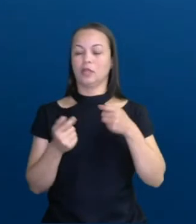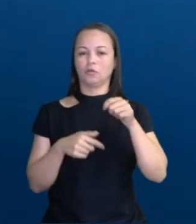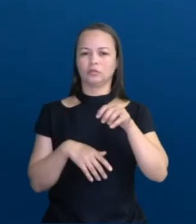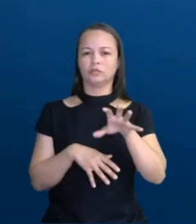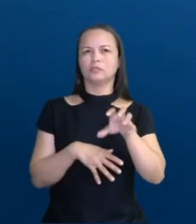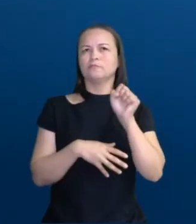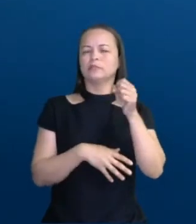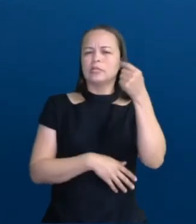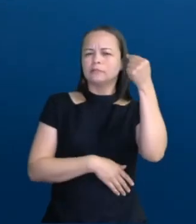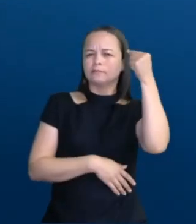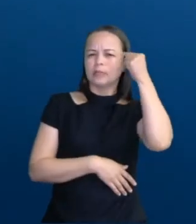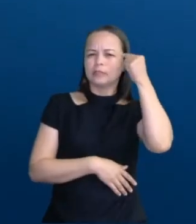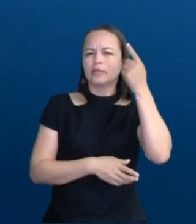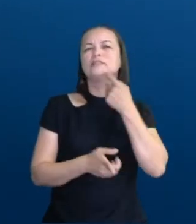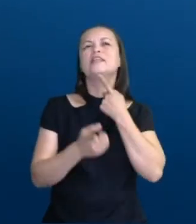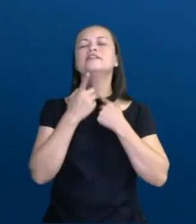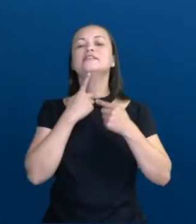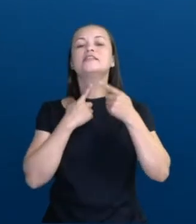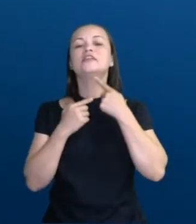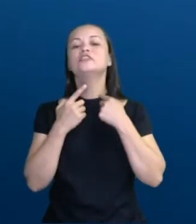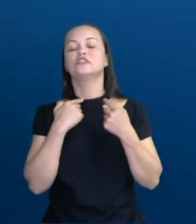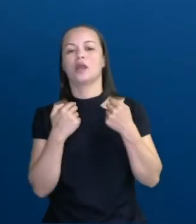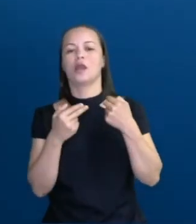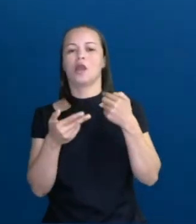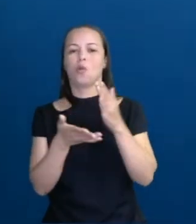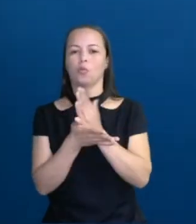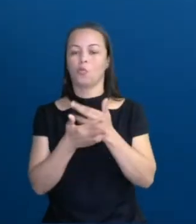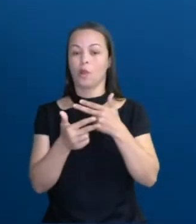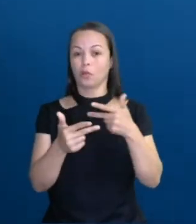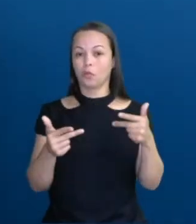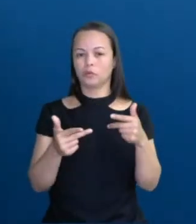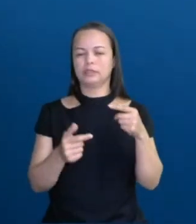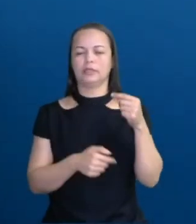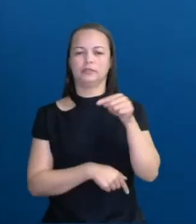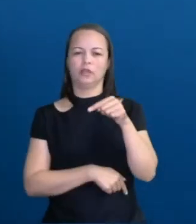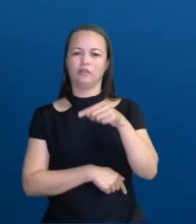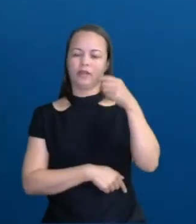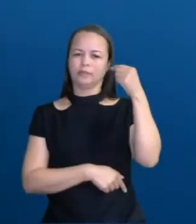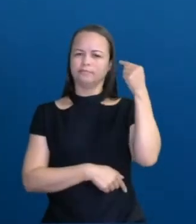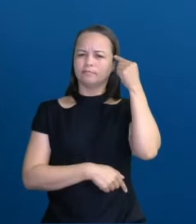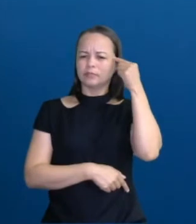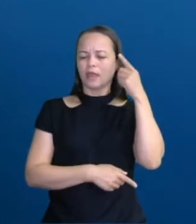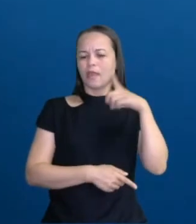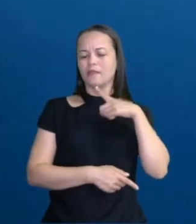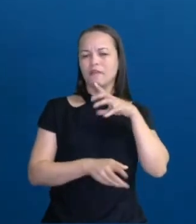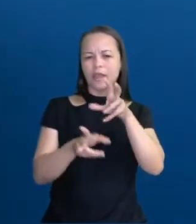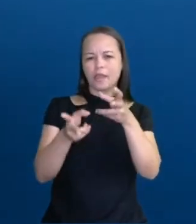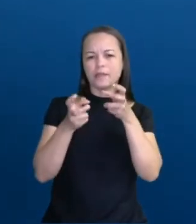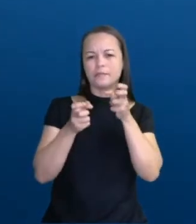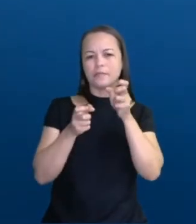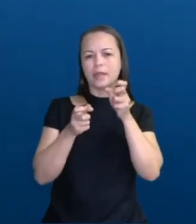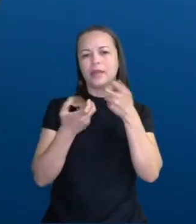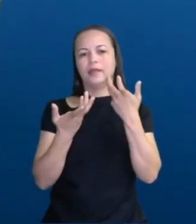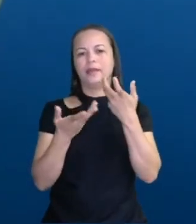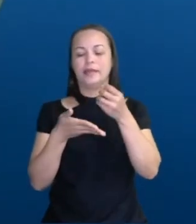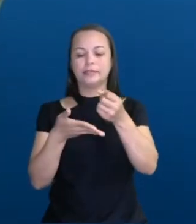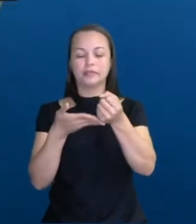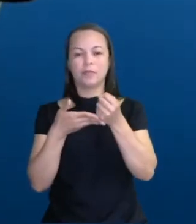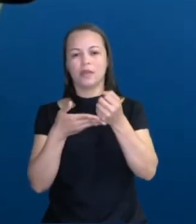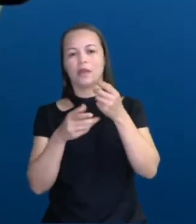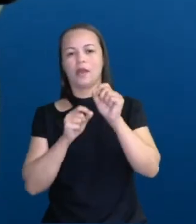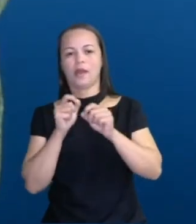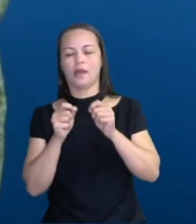sentido de você querer de você deseja algo ele vai sempre receber a preposição a